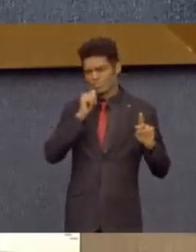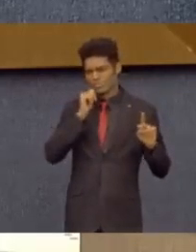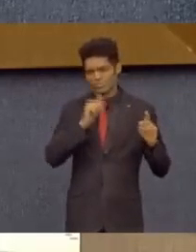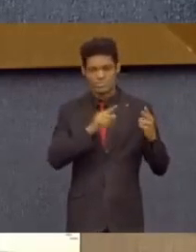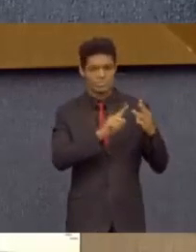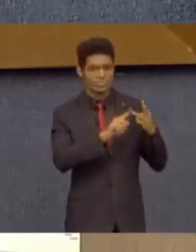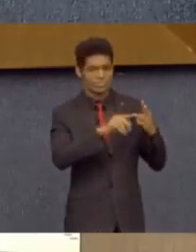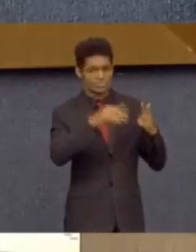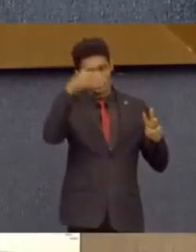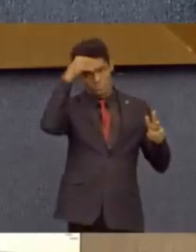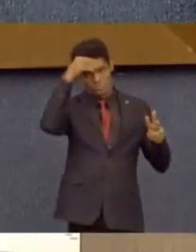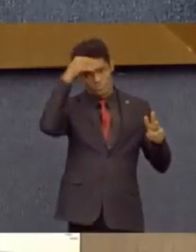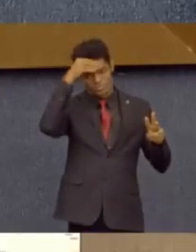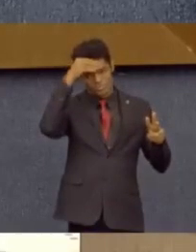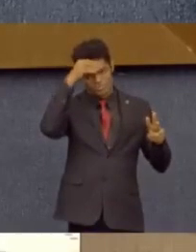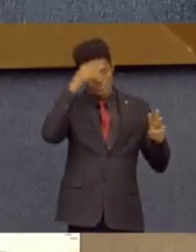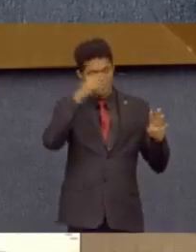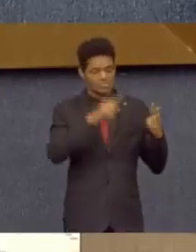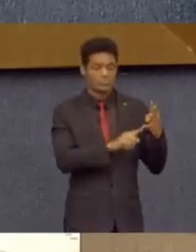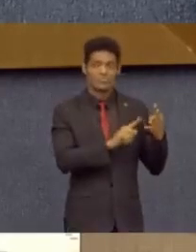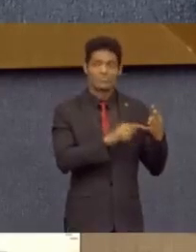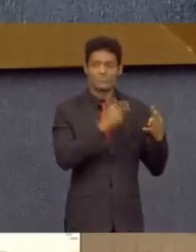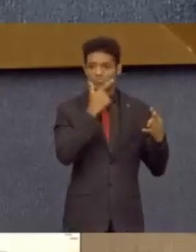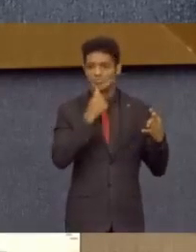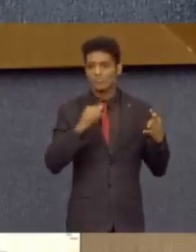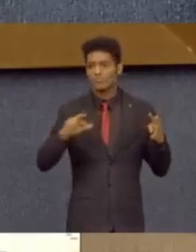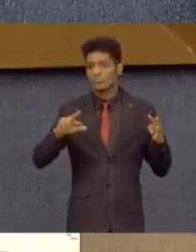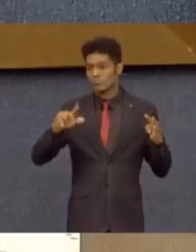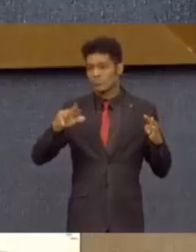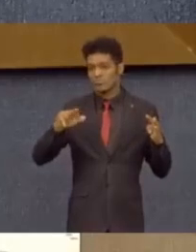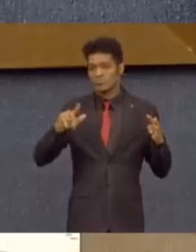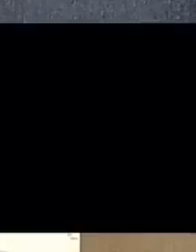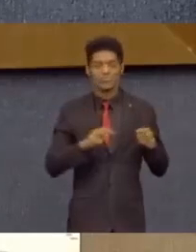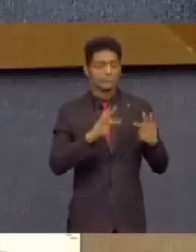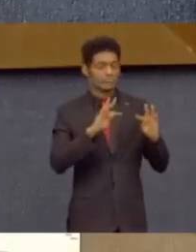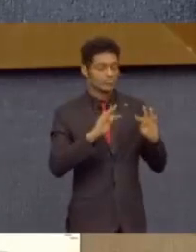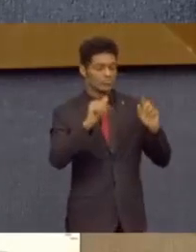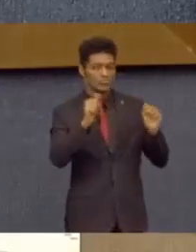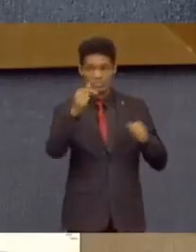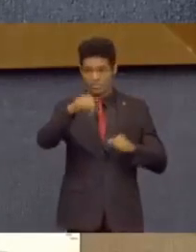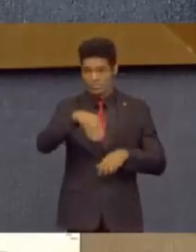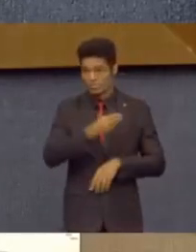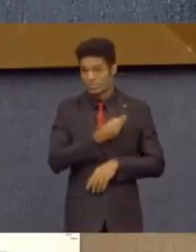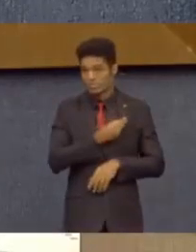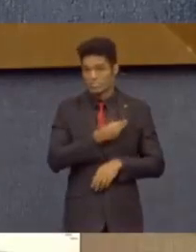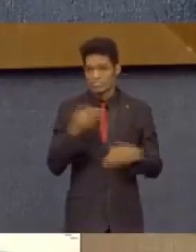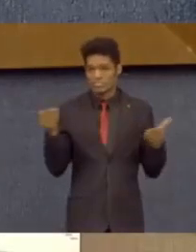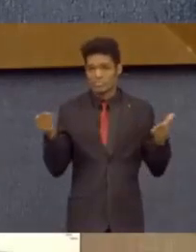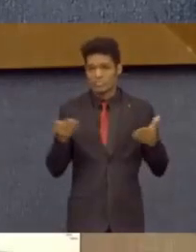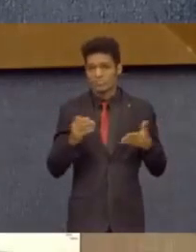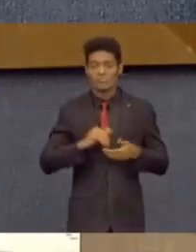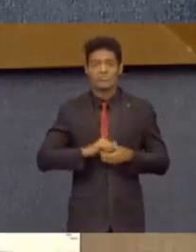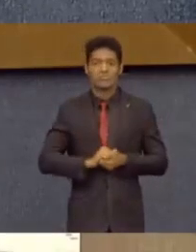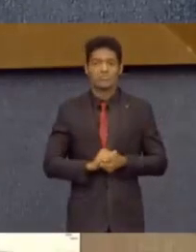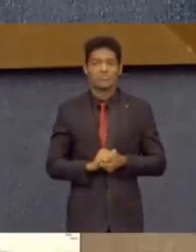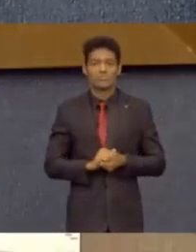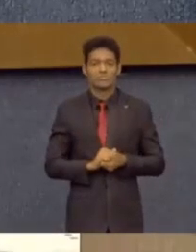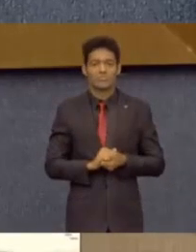Yasmin Correia da Conceição; irmão, Jaider Martins; e a todos os demais presentes nesta noite.